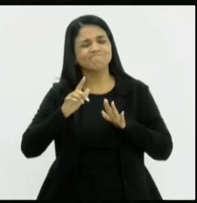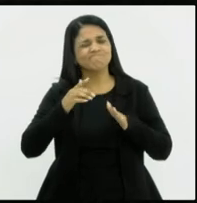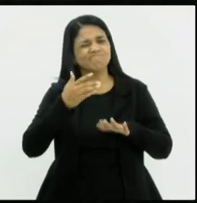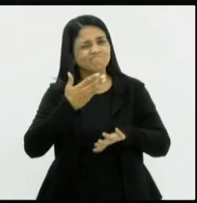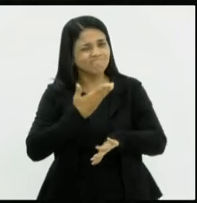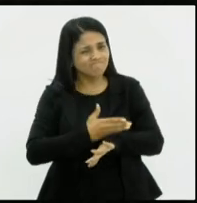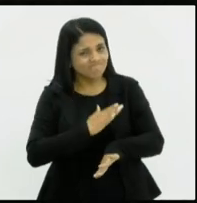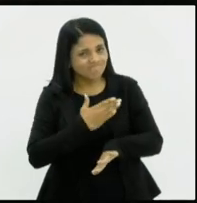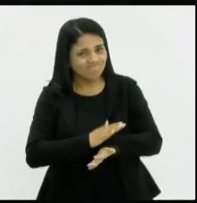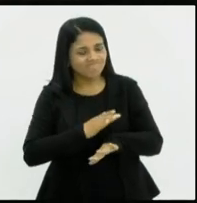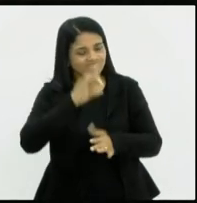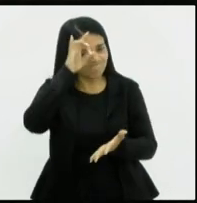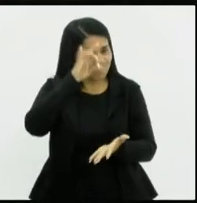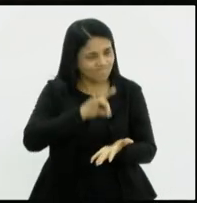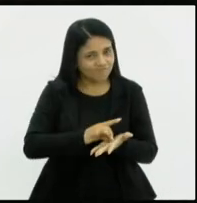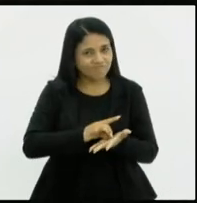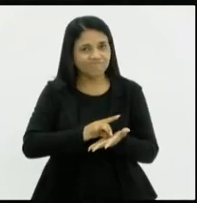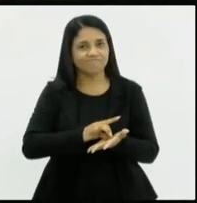prática,